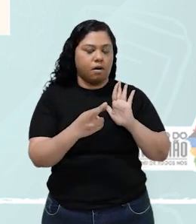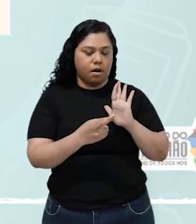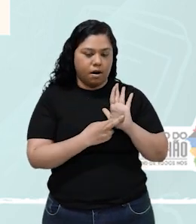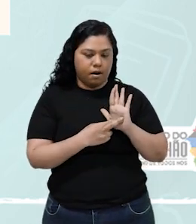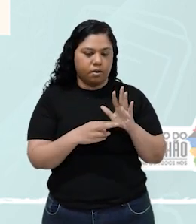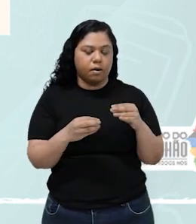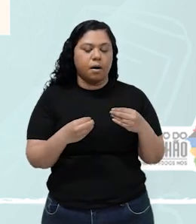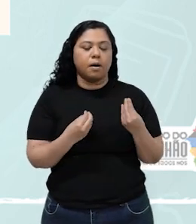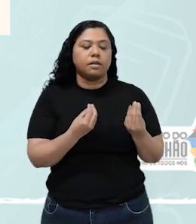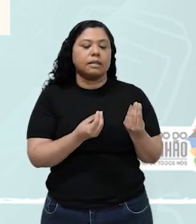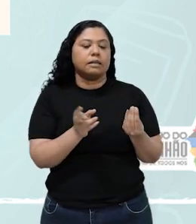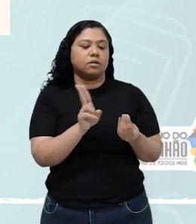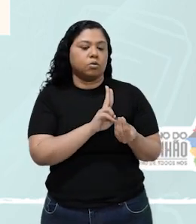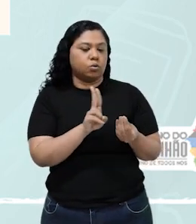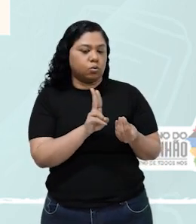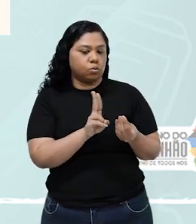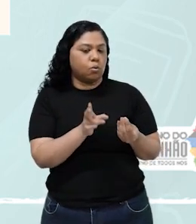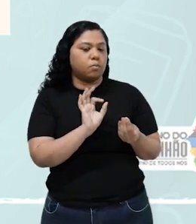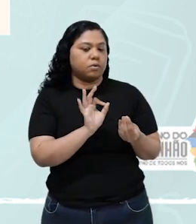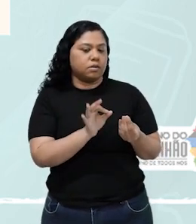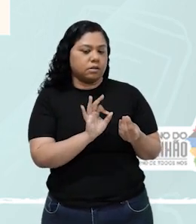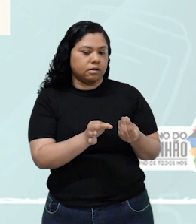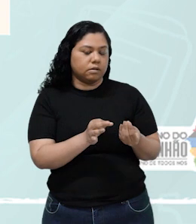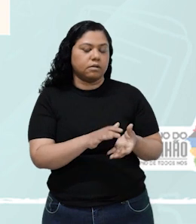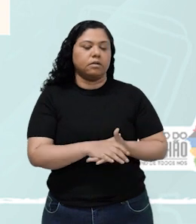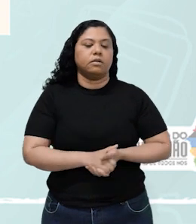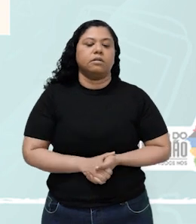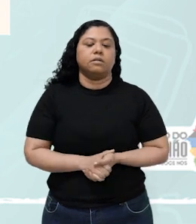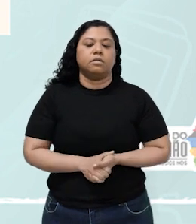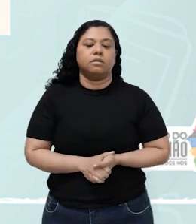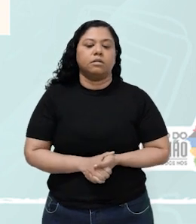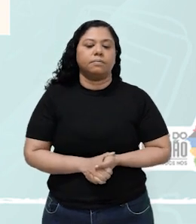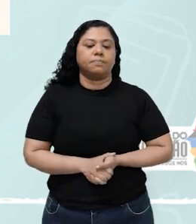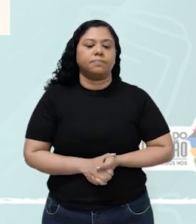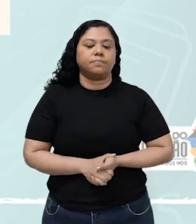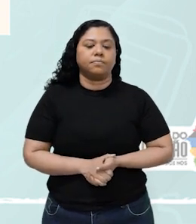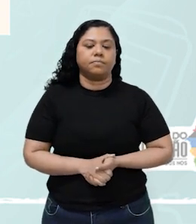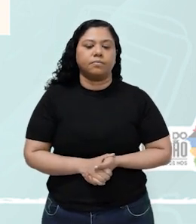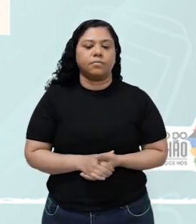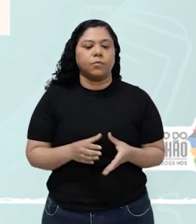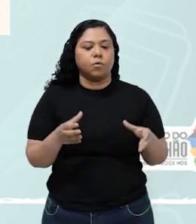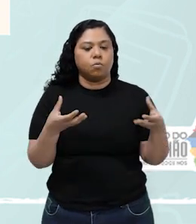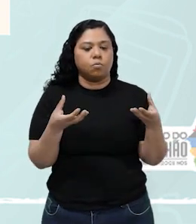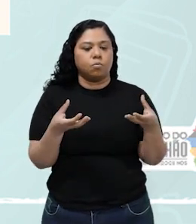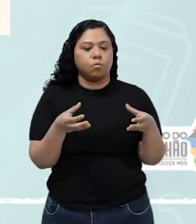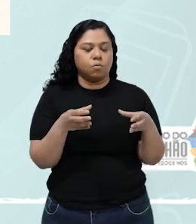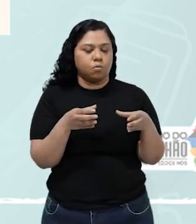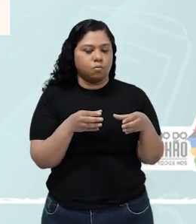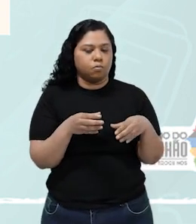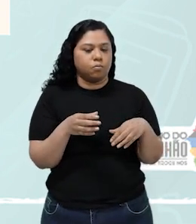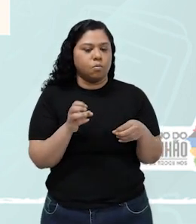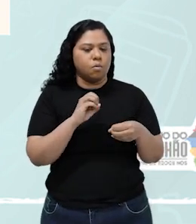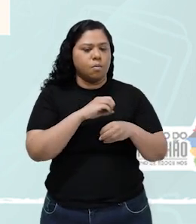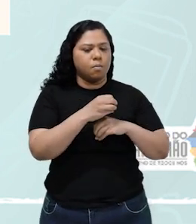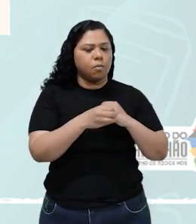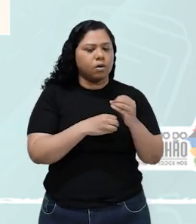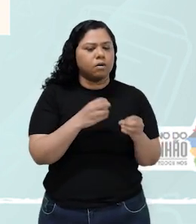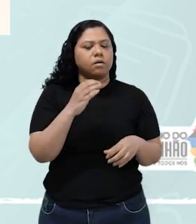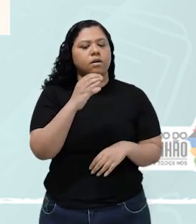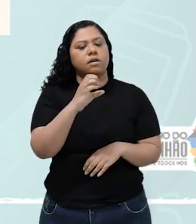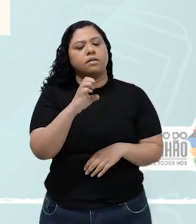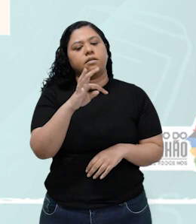poder nomear oficialmente, chamar oficialmente um composto da função